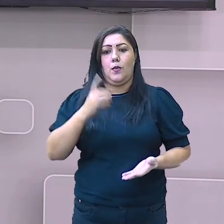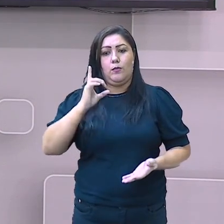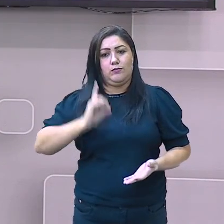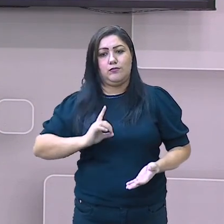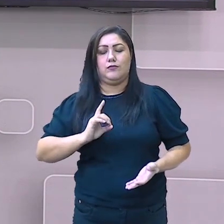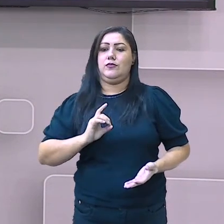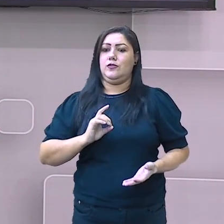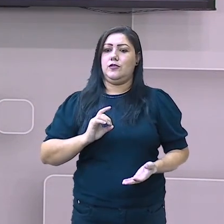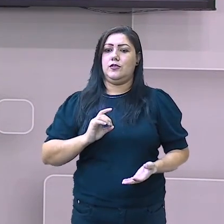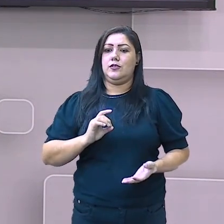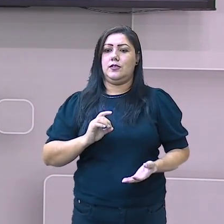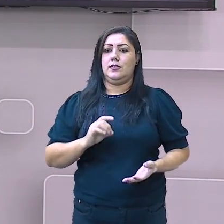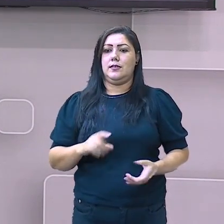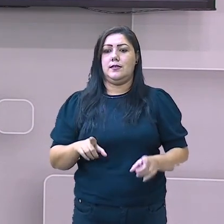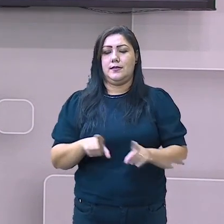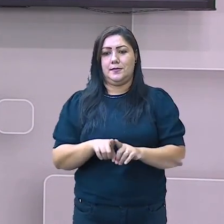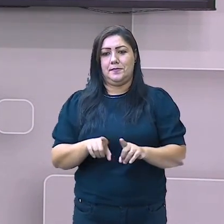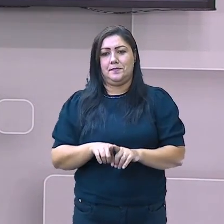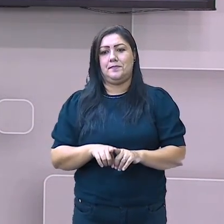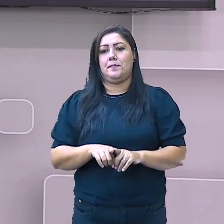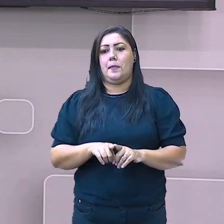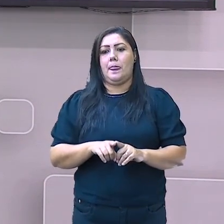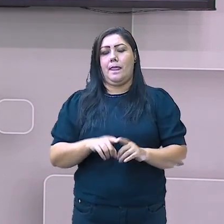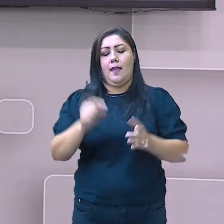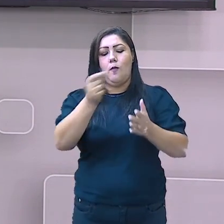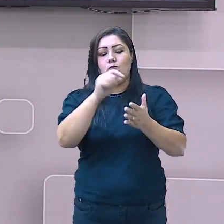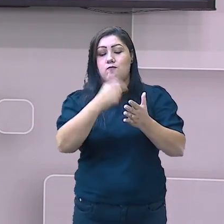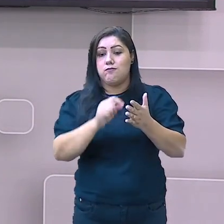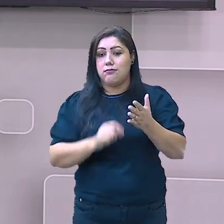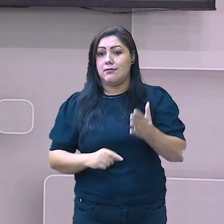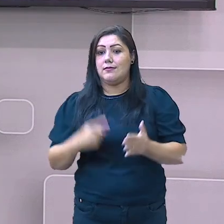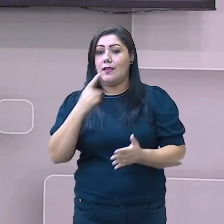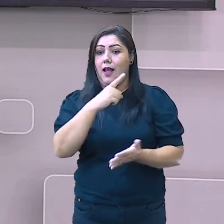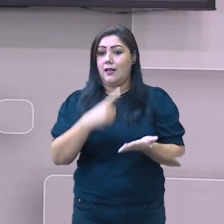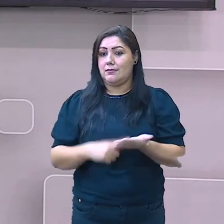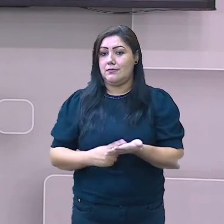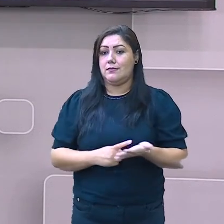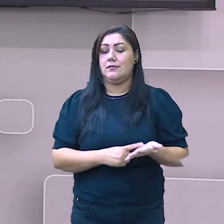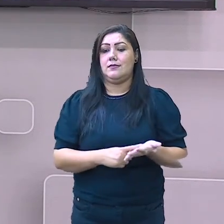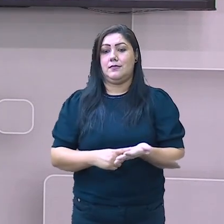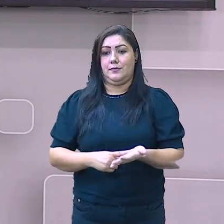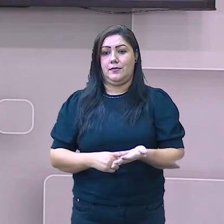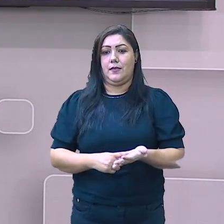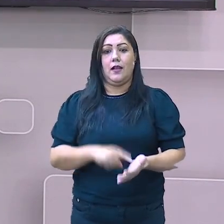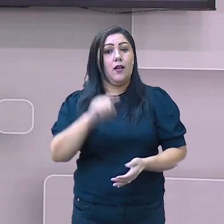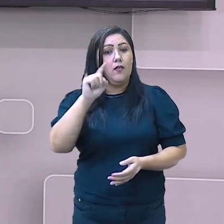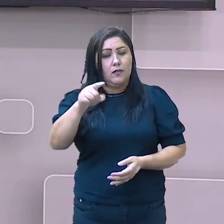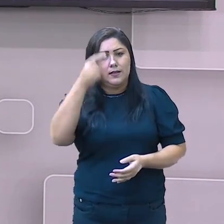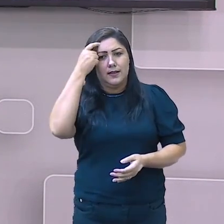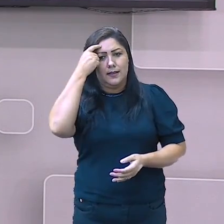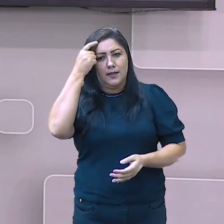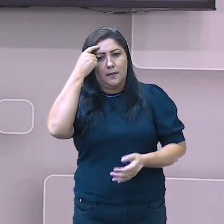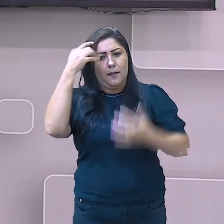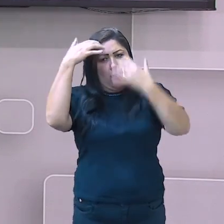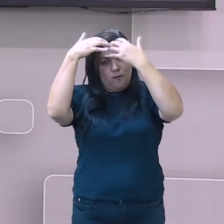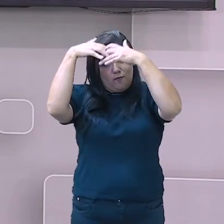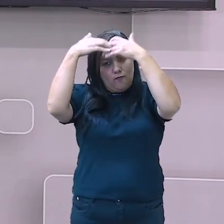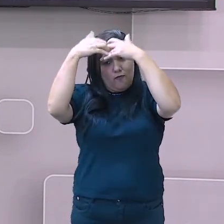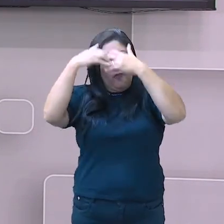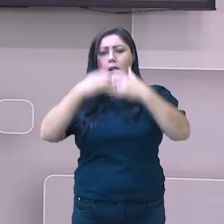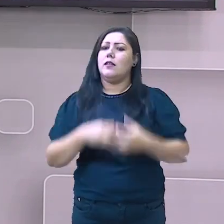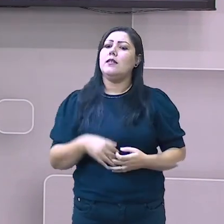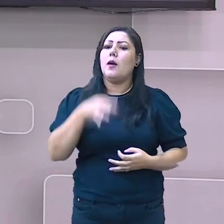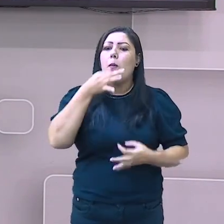nossa Constituição. Vamos ser seres críticos. Você, estudante, vai ser